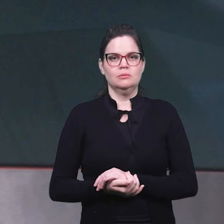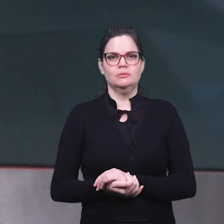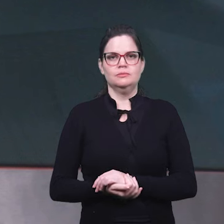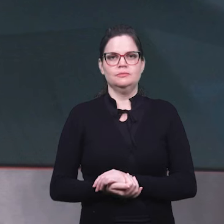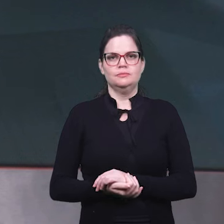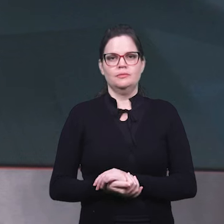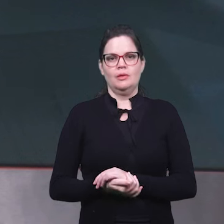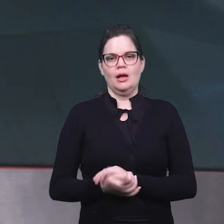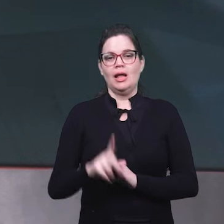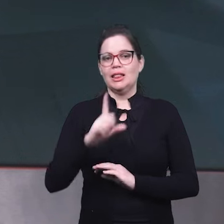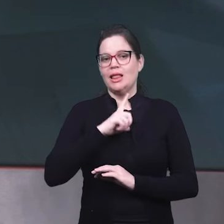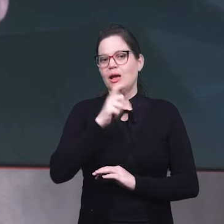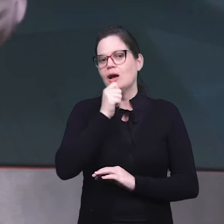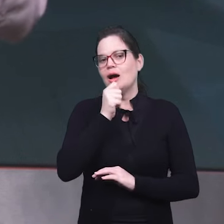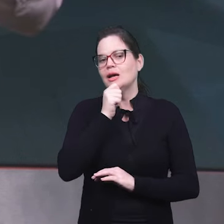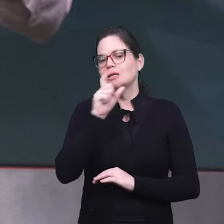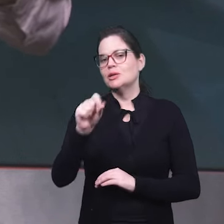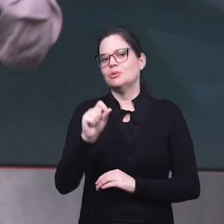né? Aí ficou